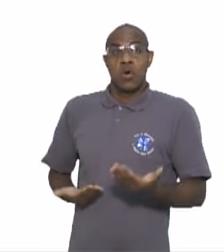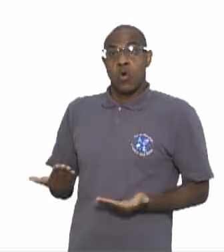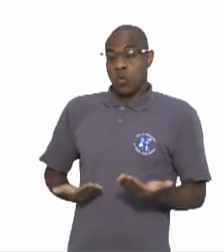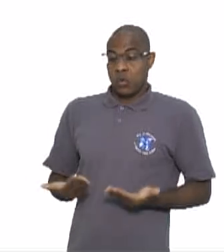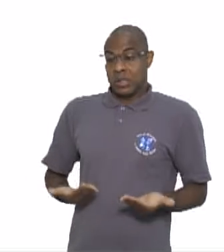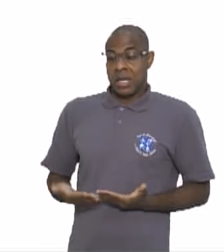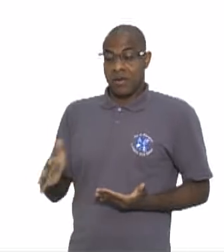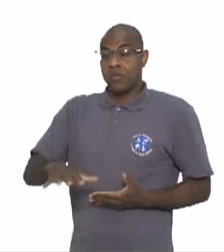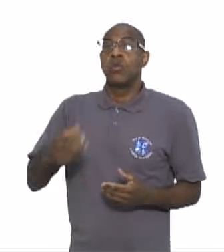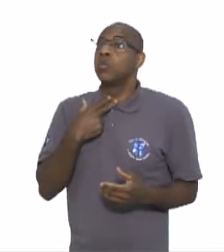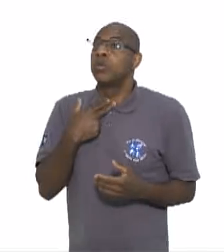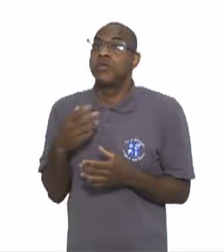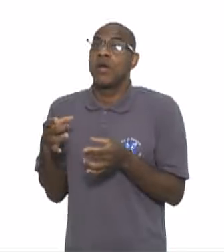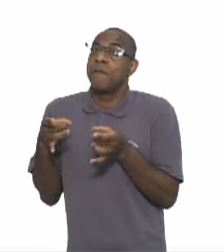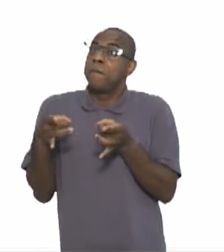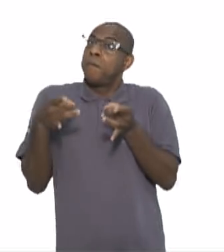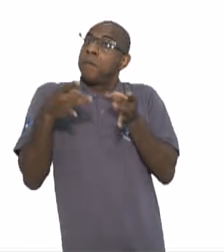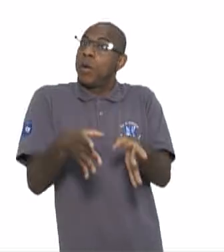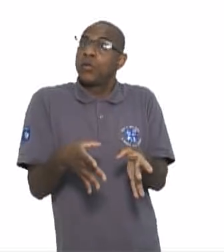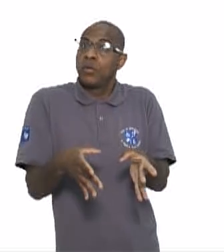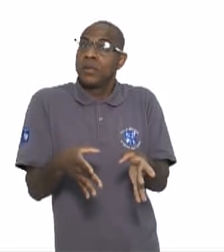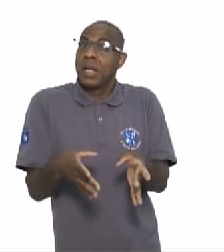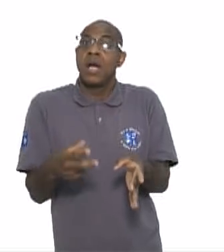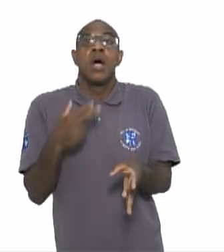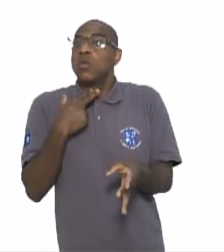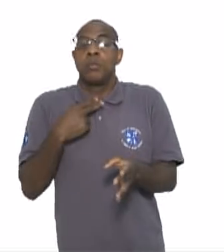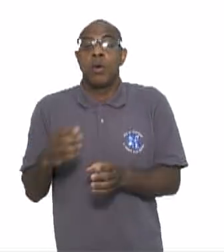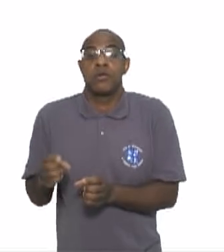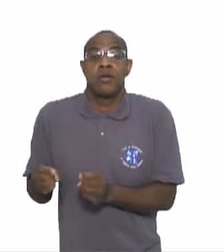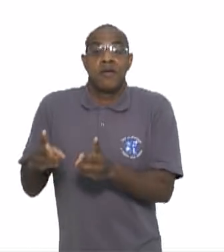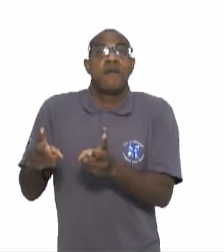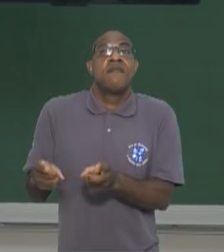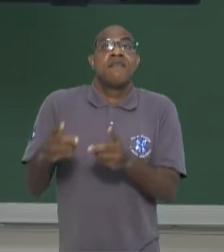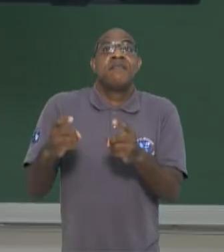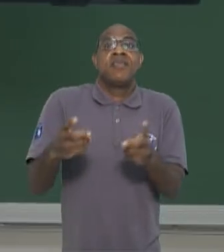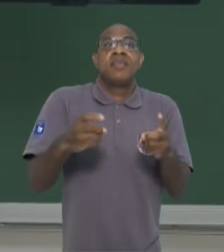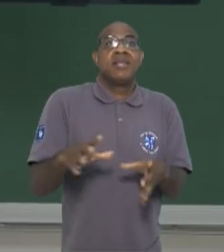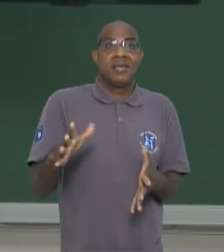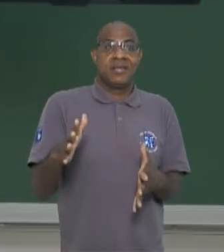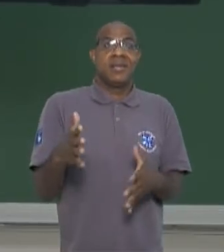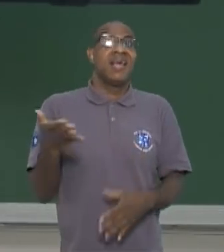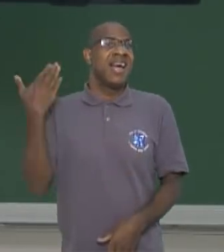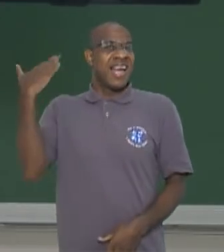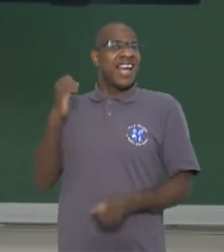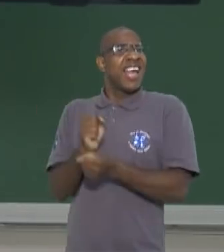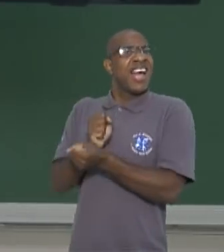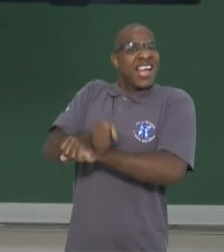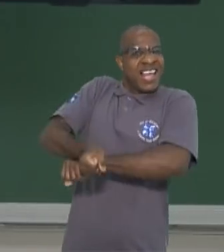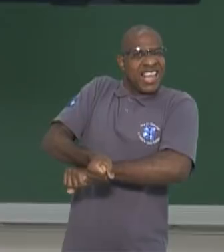abandonar a terra, tampouco ser vendido como mercadoria, como acontecia na escravidão, Que o